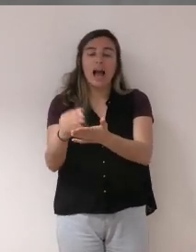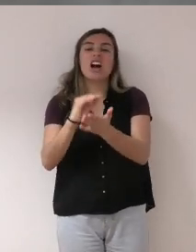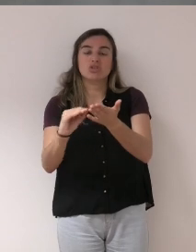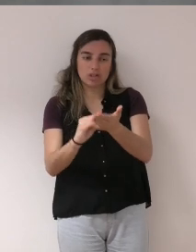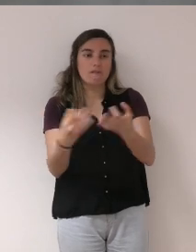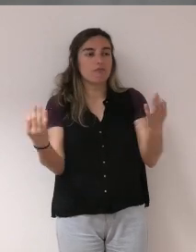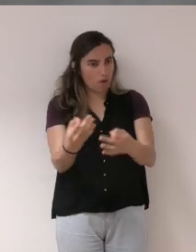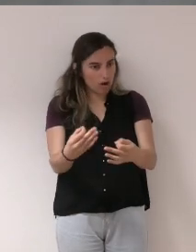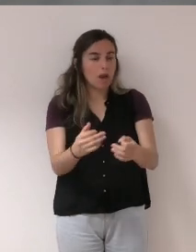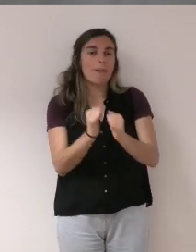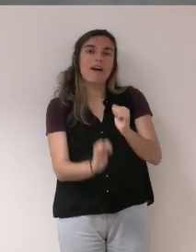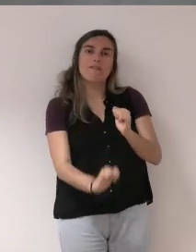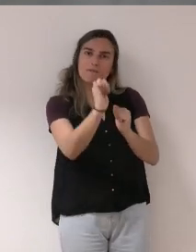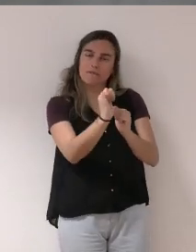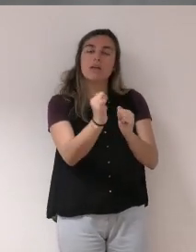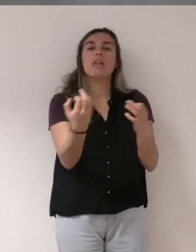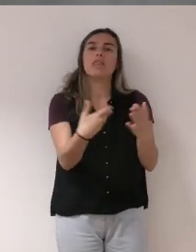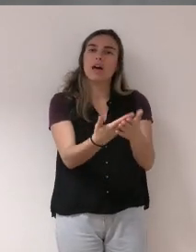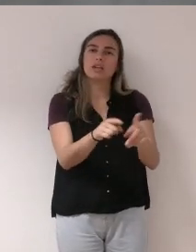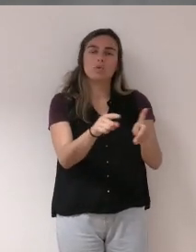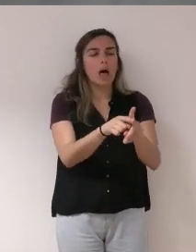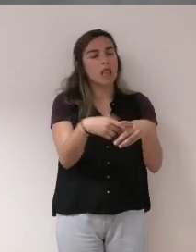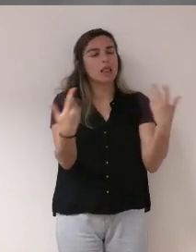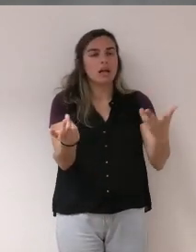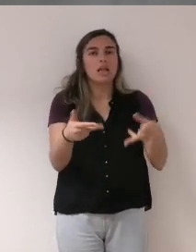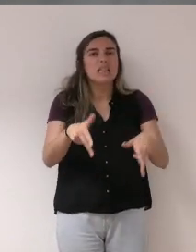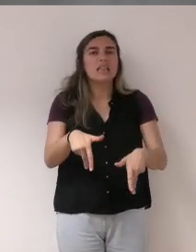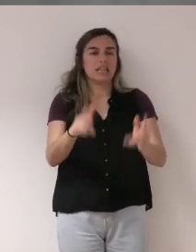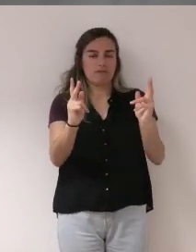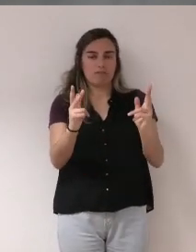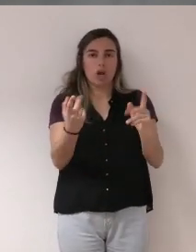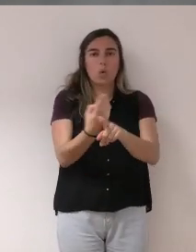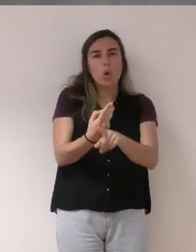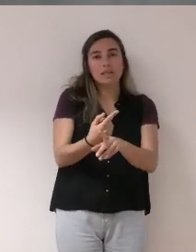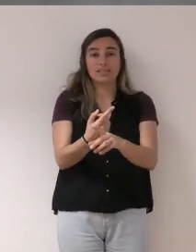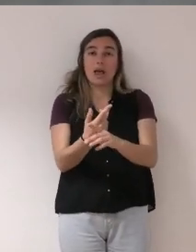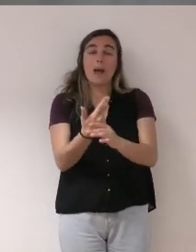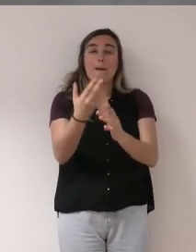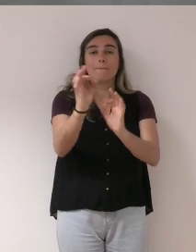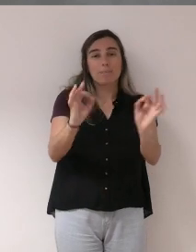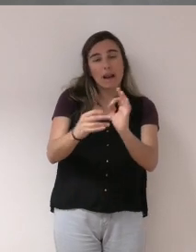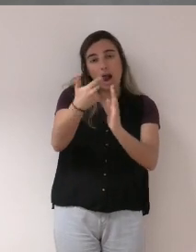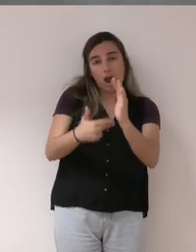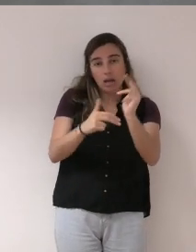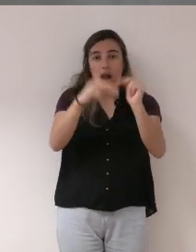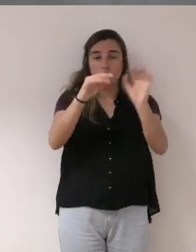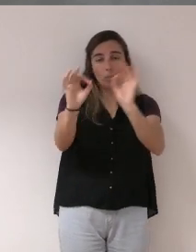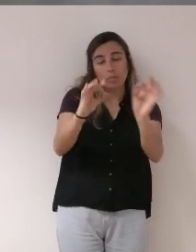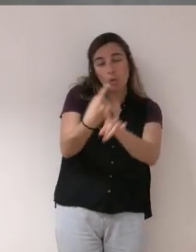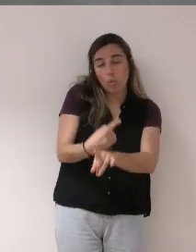cumpriram um papel de libertar precisamente a própria expressão plástica ou expressão literária